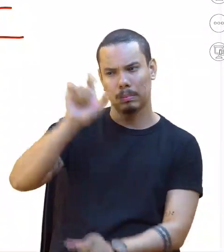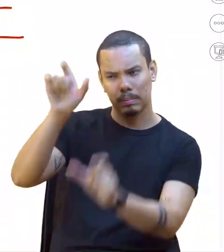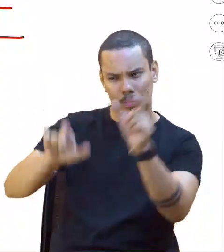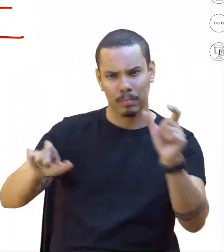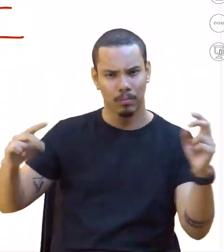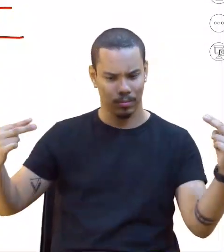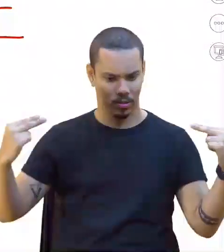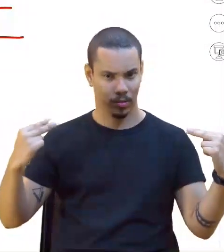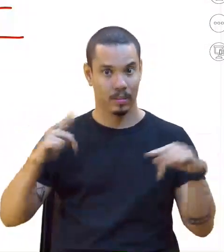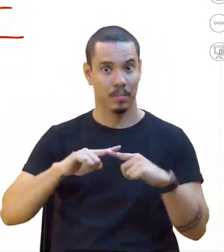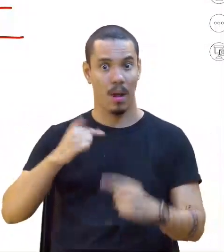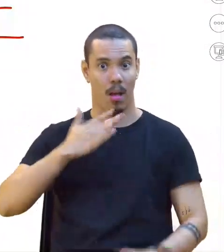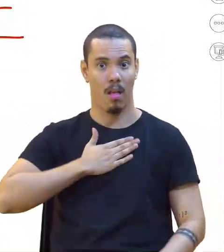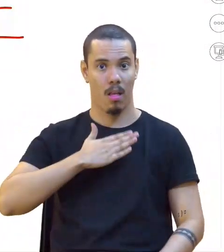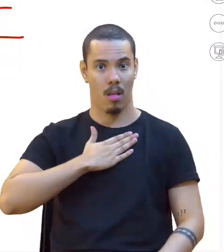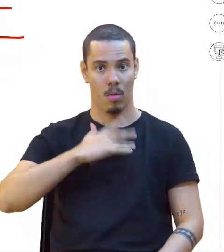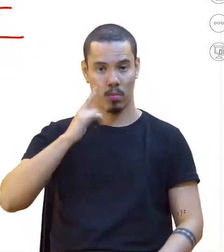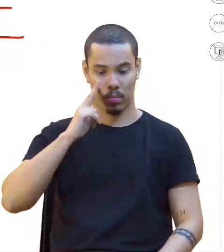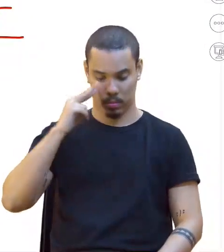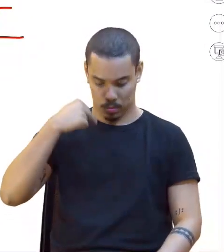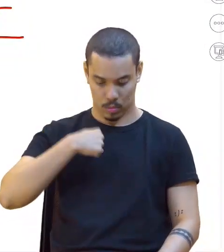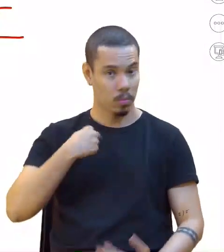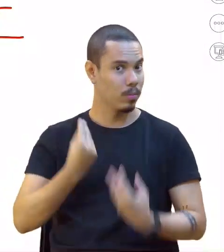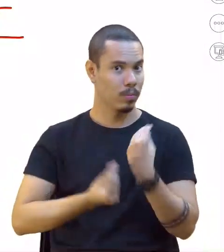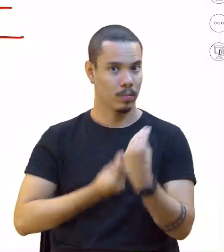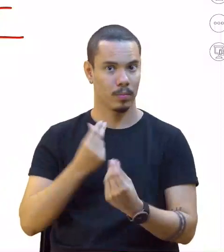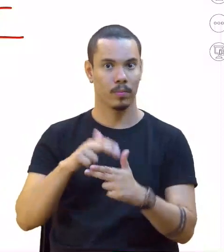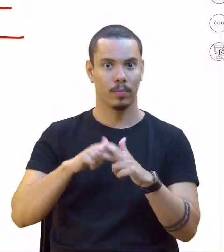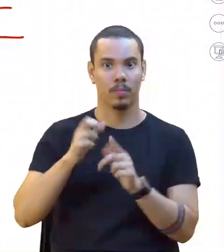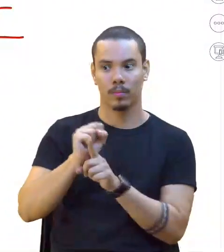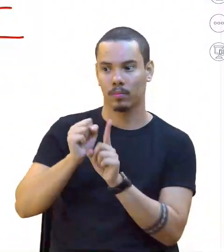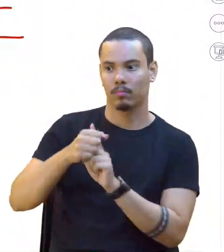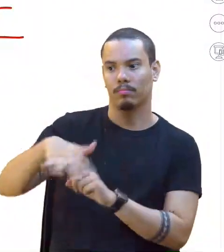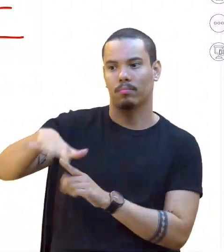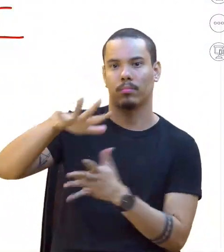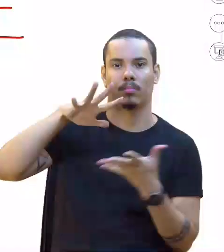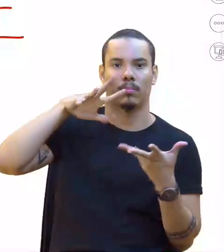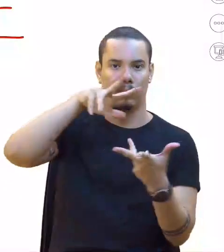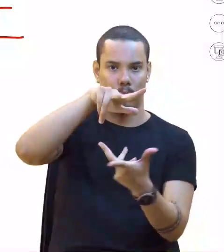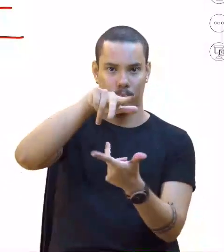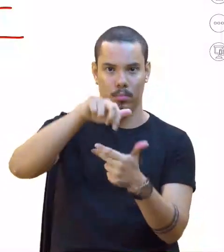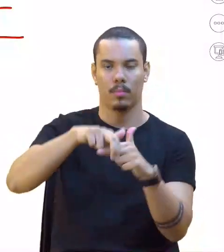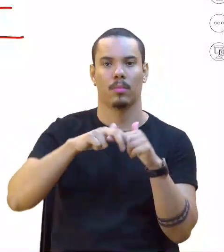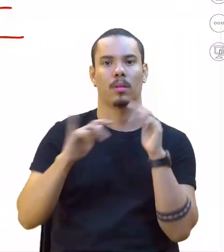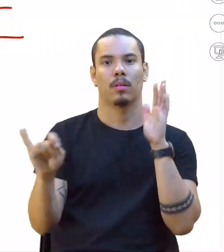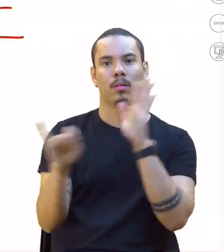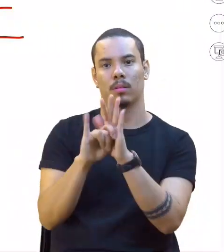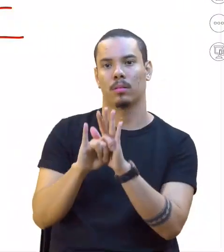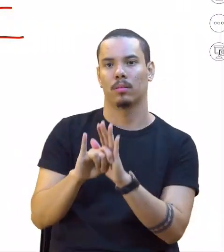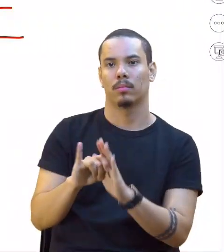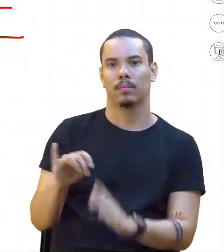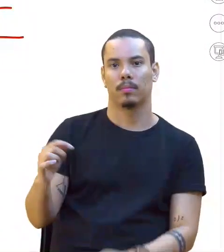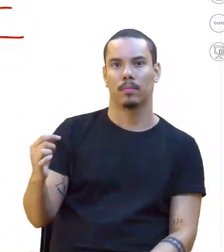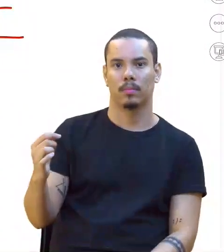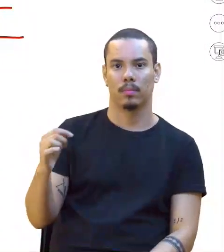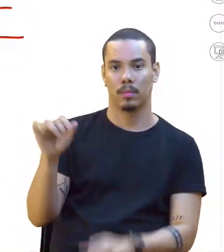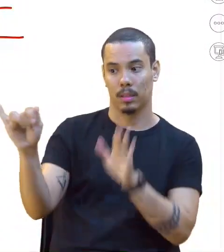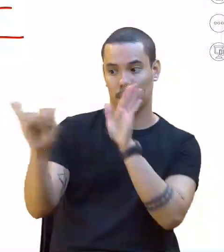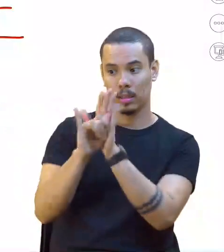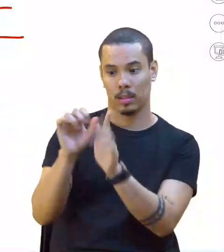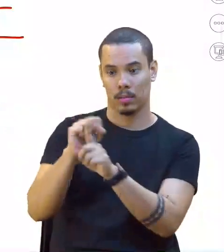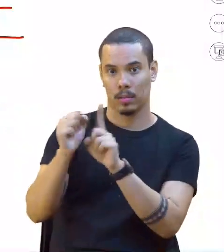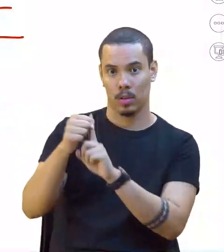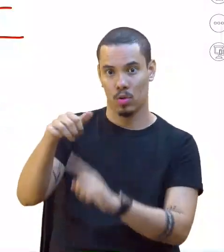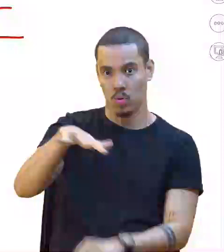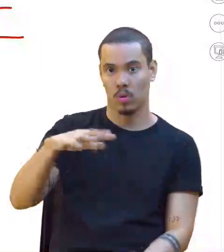individual que desenvolvemos com o restante do mundo. Então, a identidade social é aquela que os outros apontam para você e fala